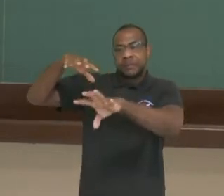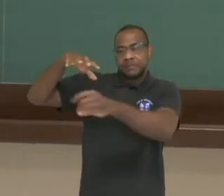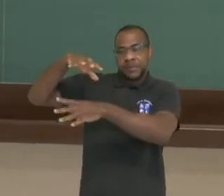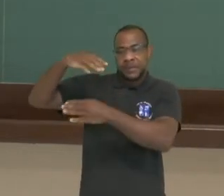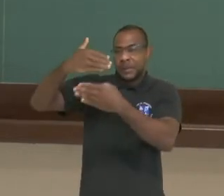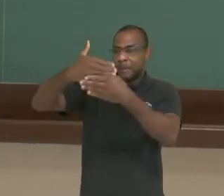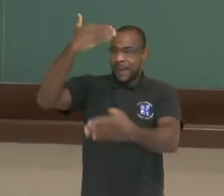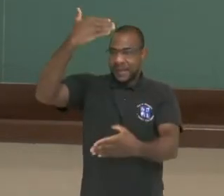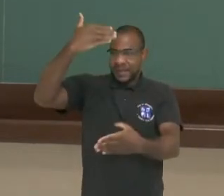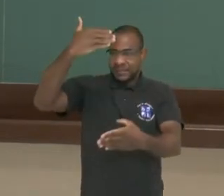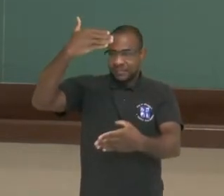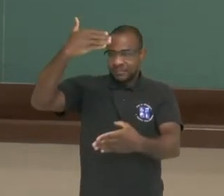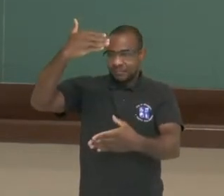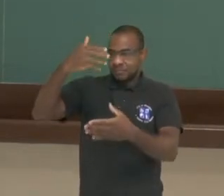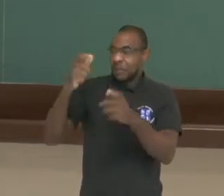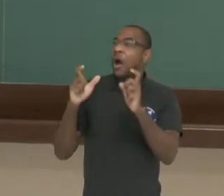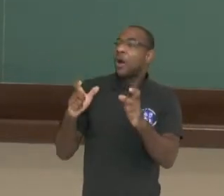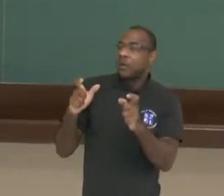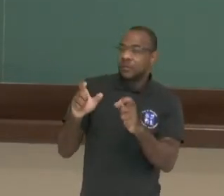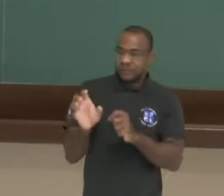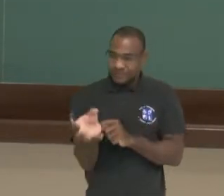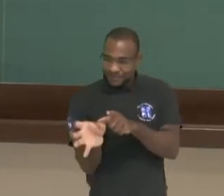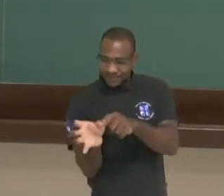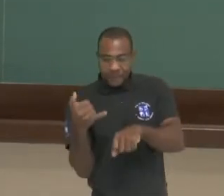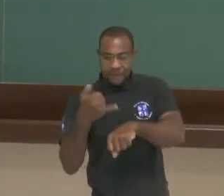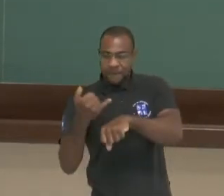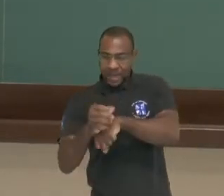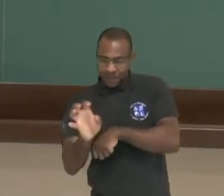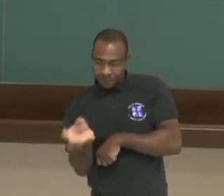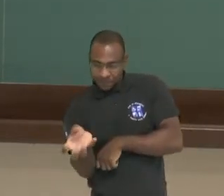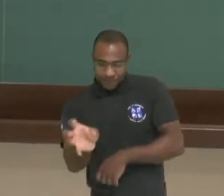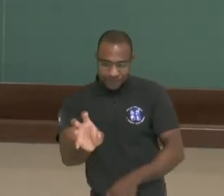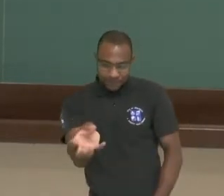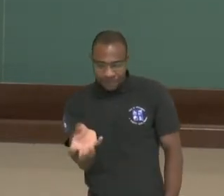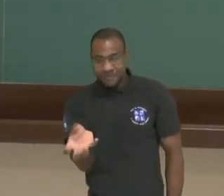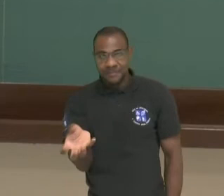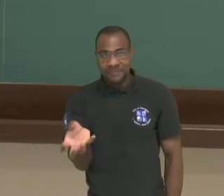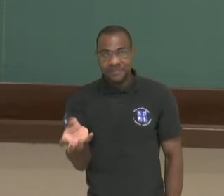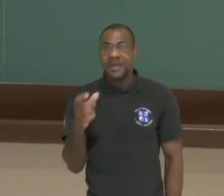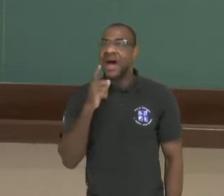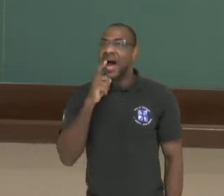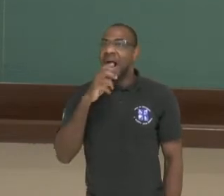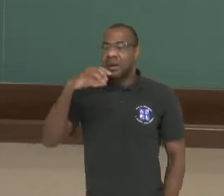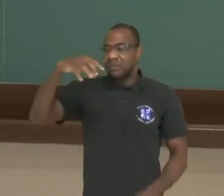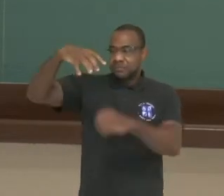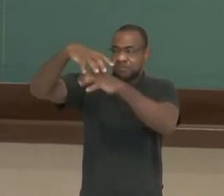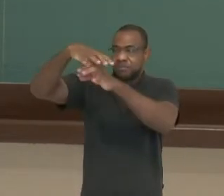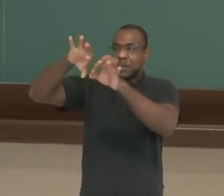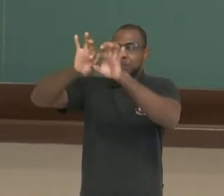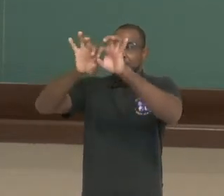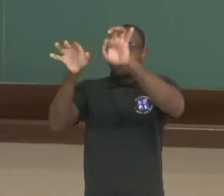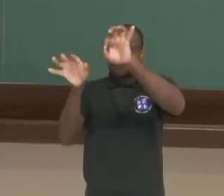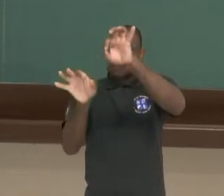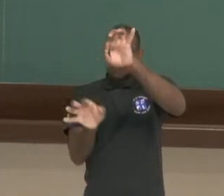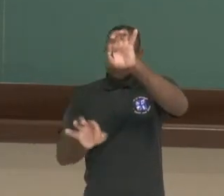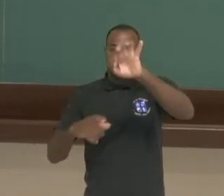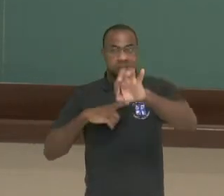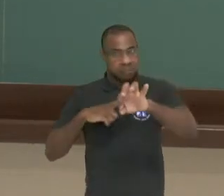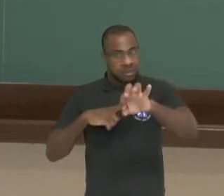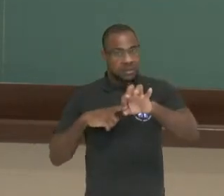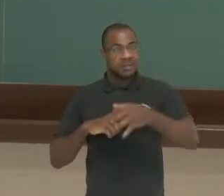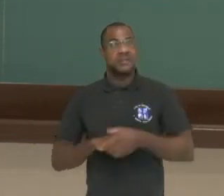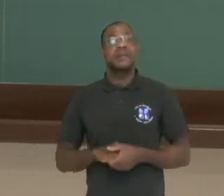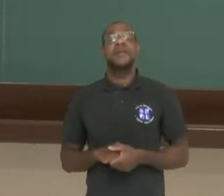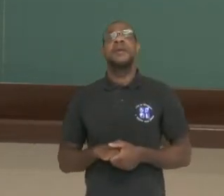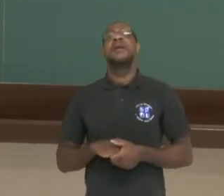resistência, ela vai para a água. A água está passando por onde? Pelos canos, não é mesmo? Então vai escapar ali a